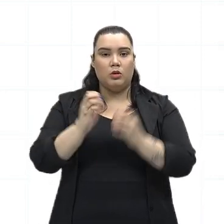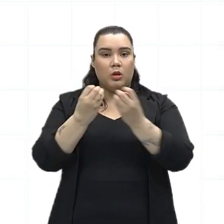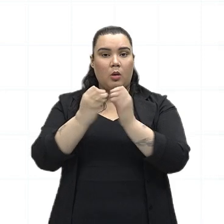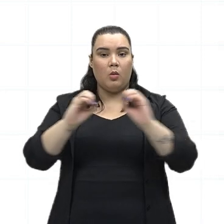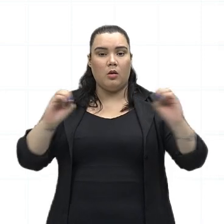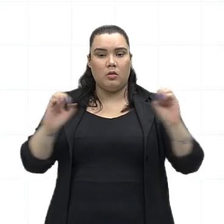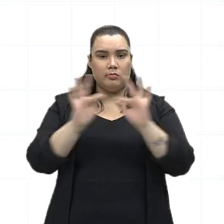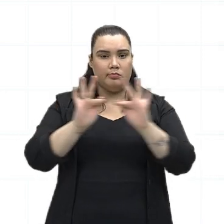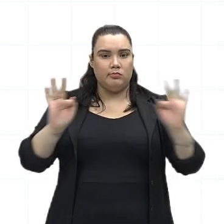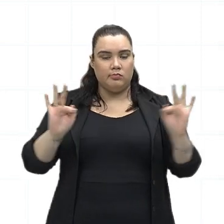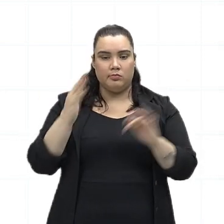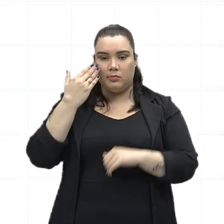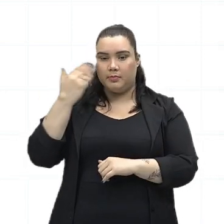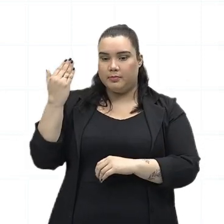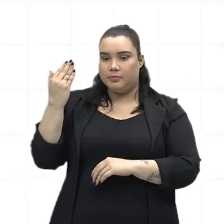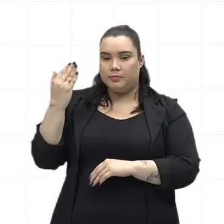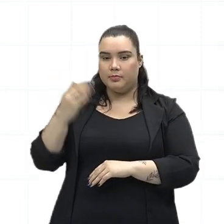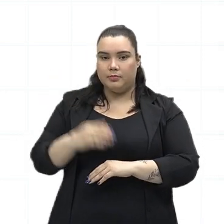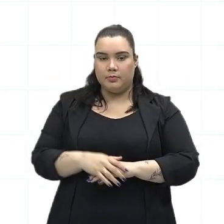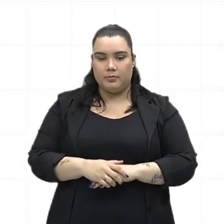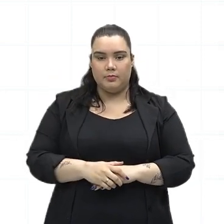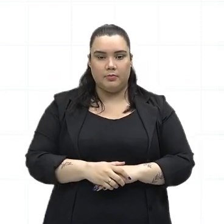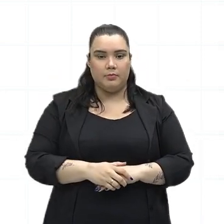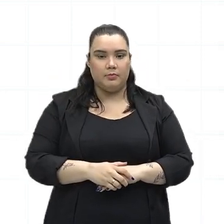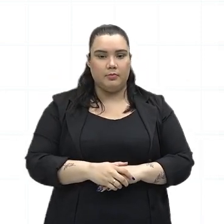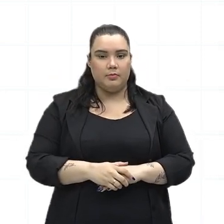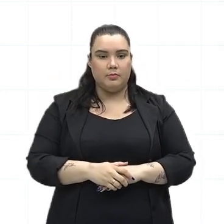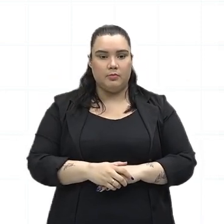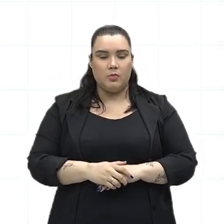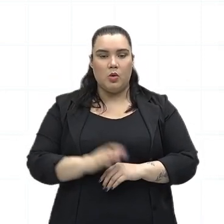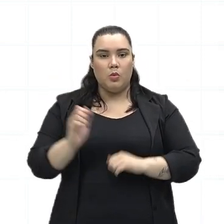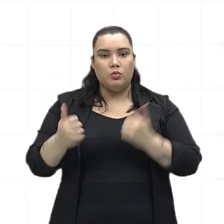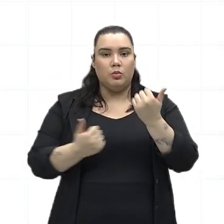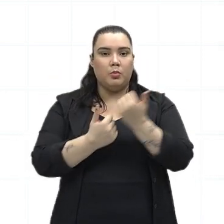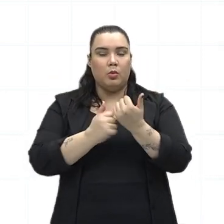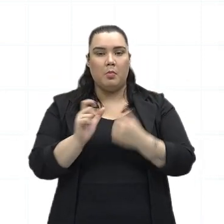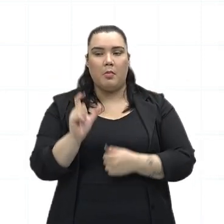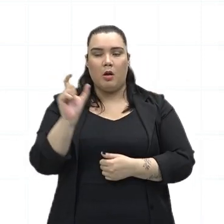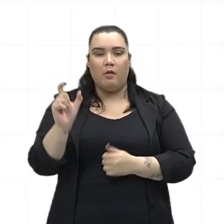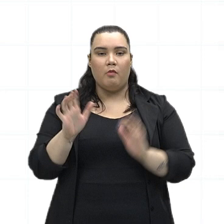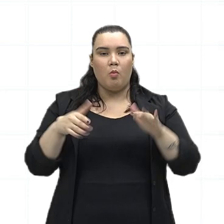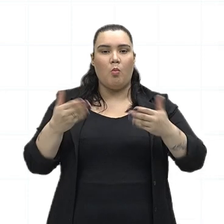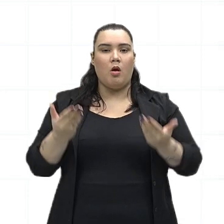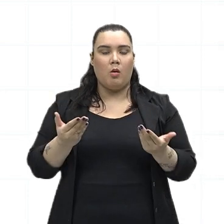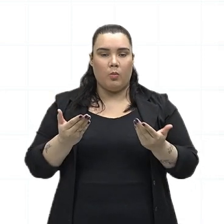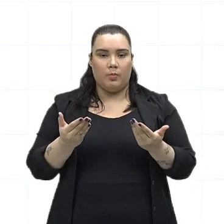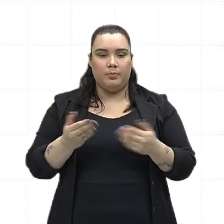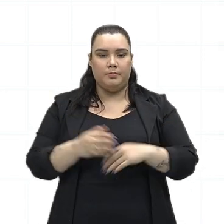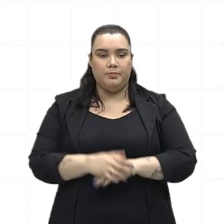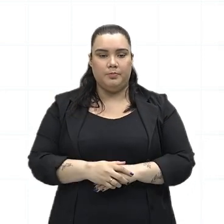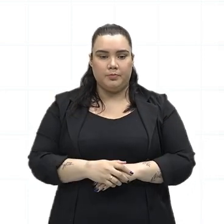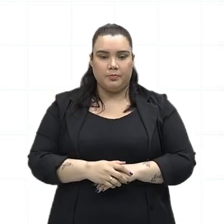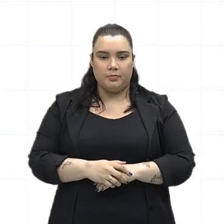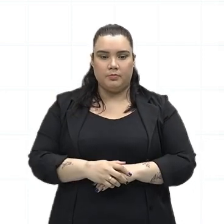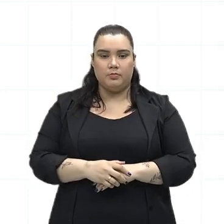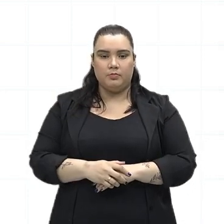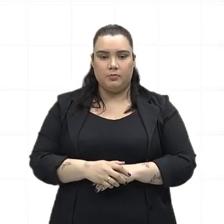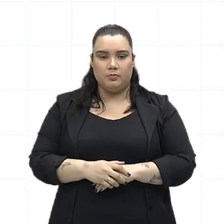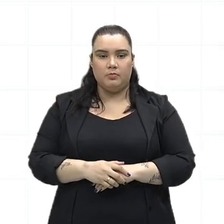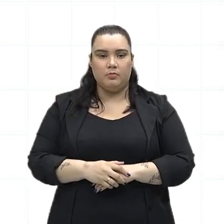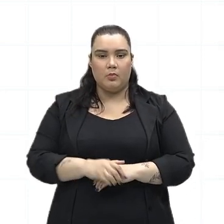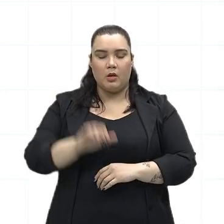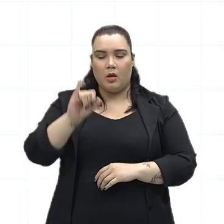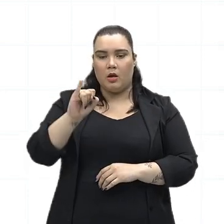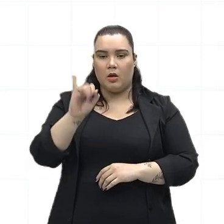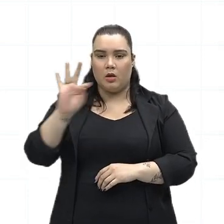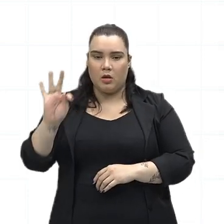a quart of work tasks in the US, está substituindo o termo. Então, essa palavra it está substituindo o que ali